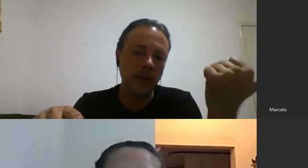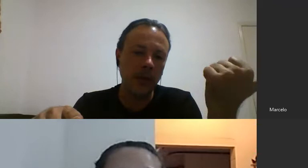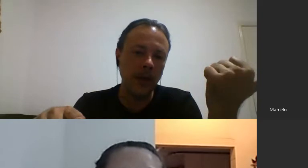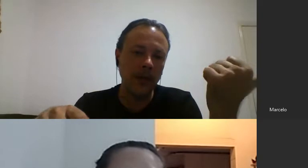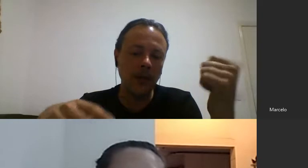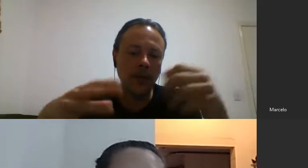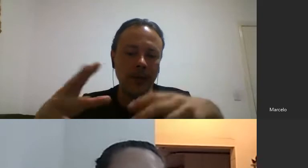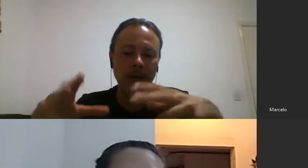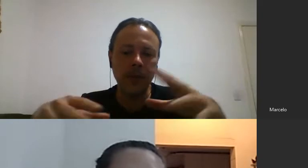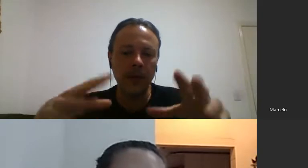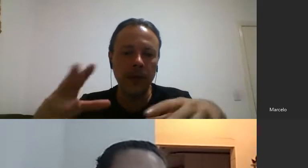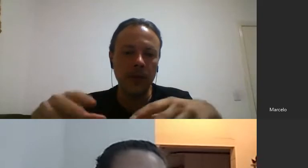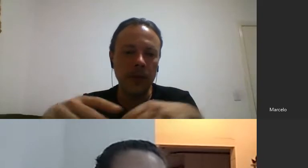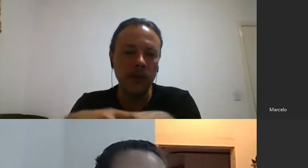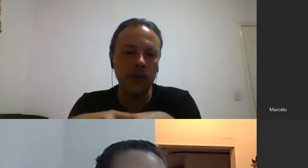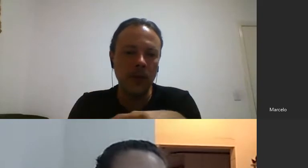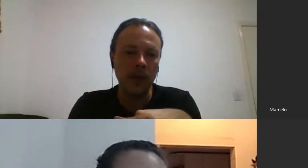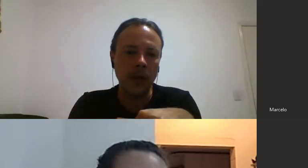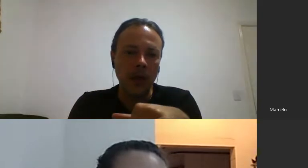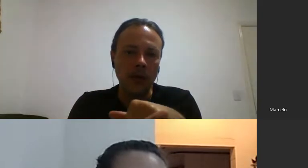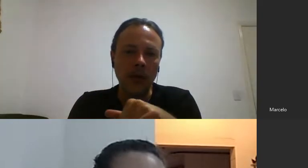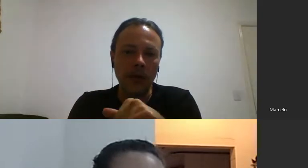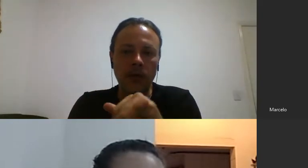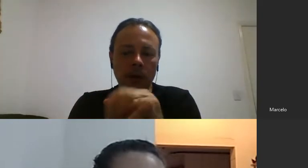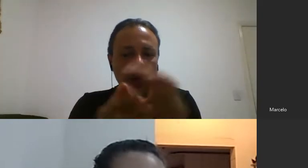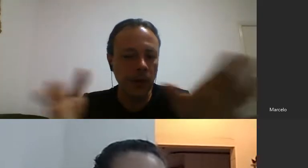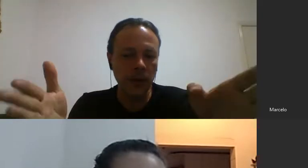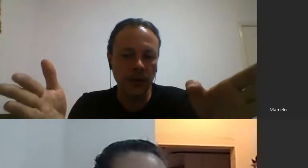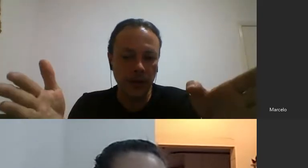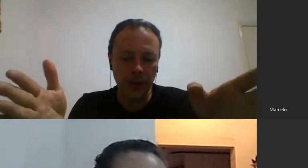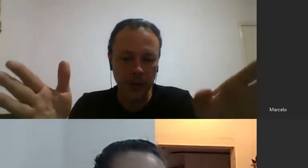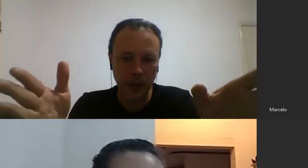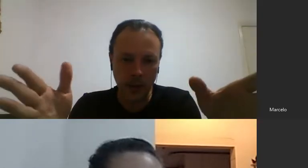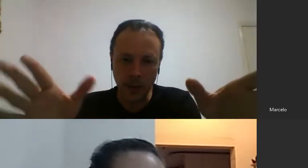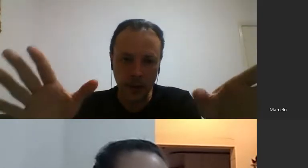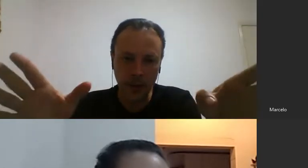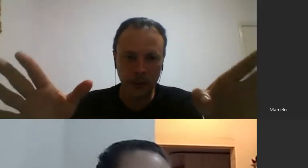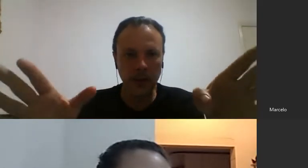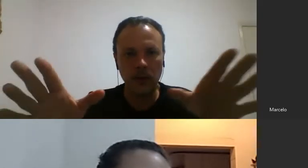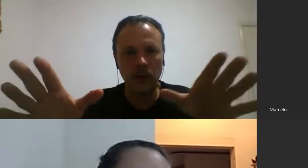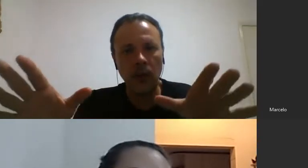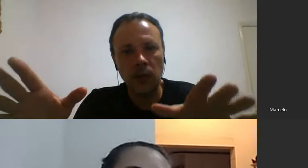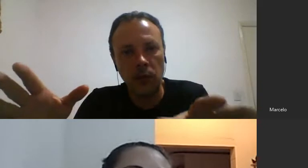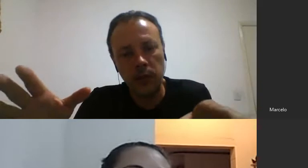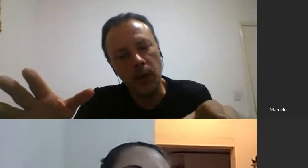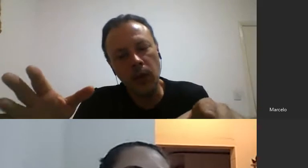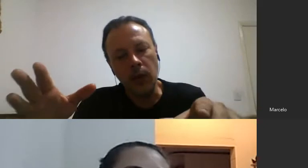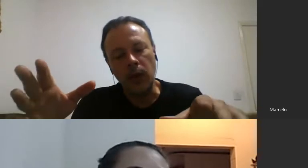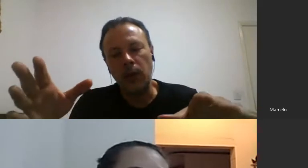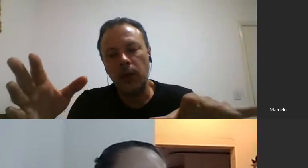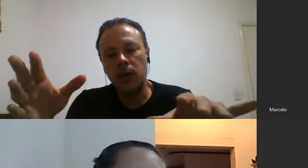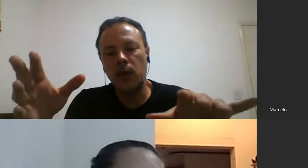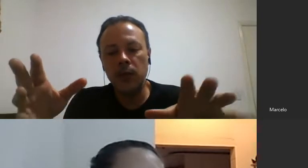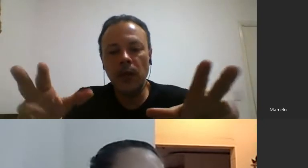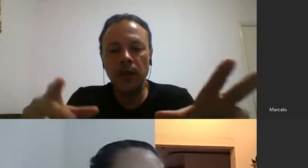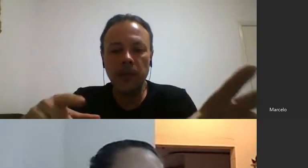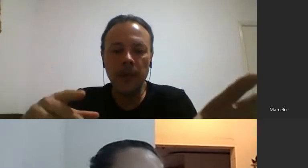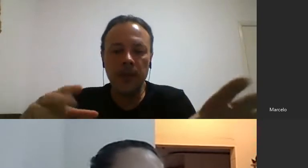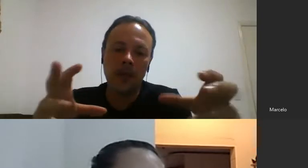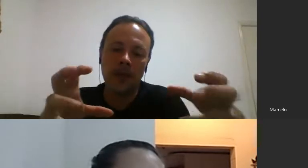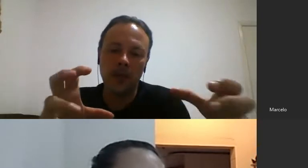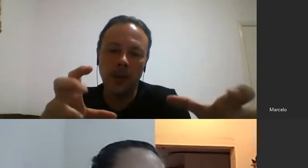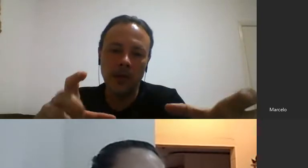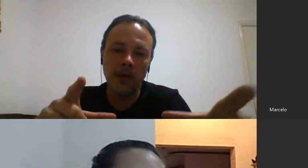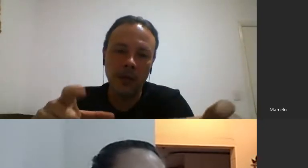citou anteriormente, então sempre é uma revisãozinha. De qualquer forma, é o que a gente vai fazer, tá? Daqui para frente, não tenha dúvida. São os